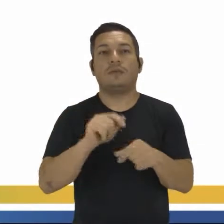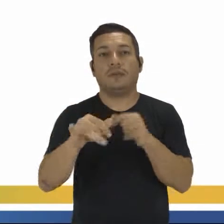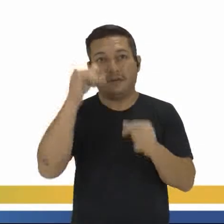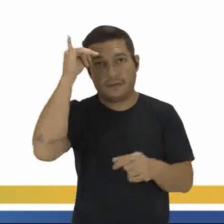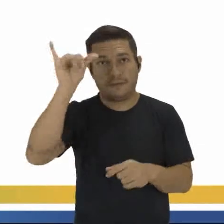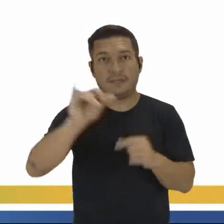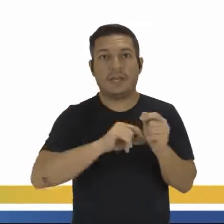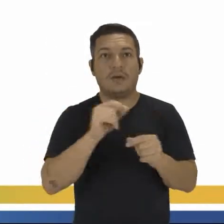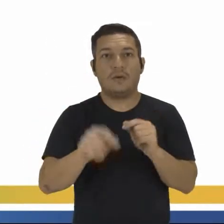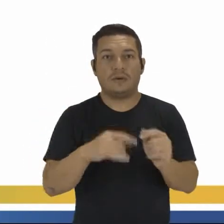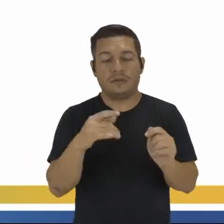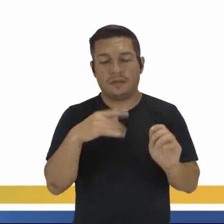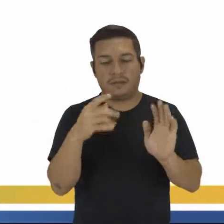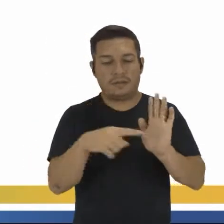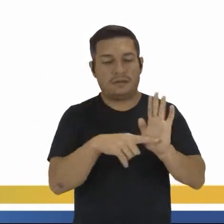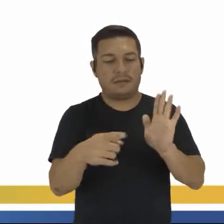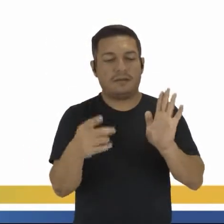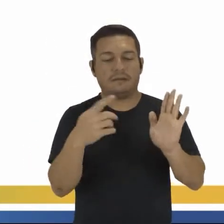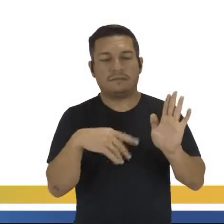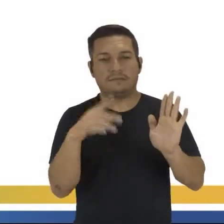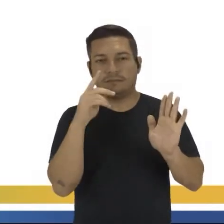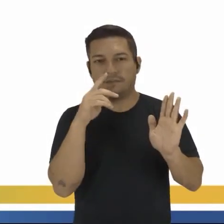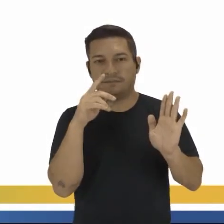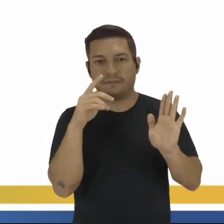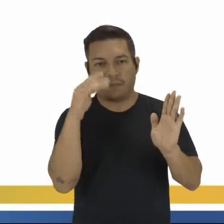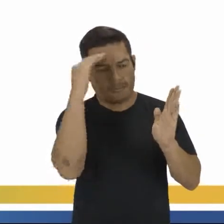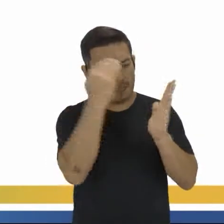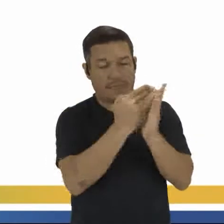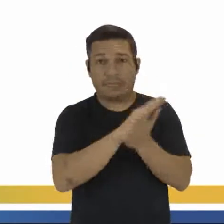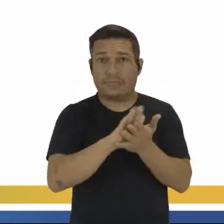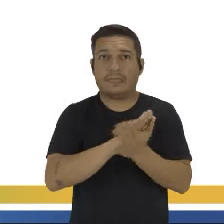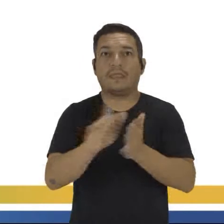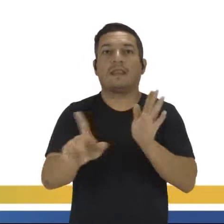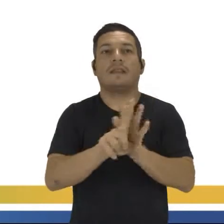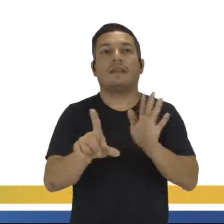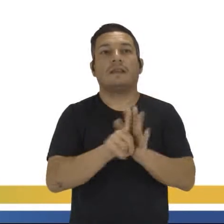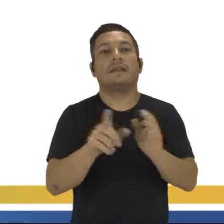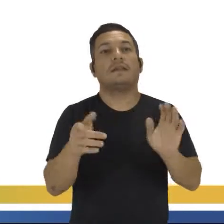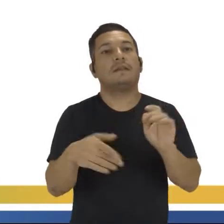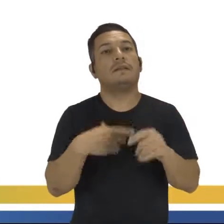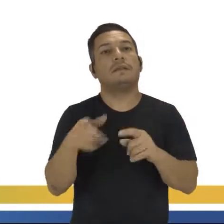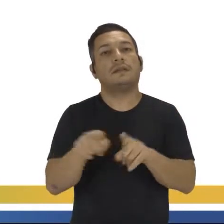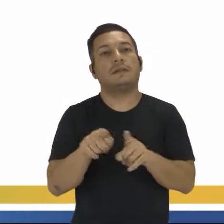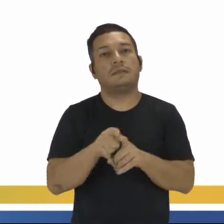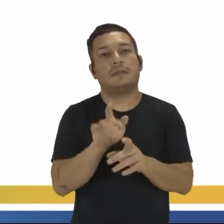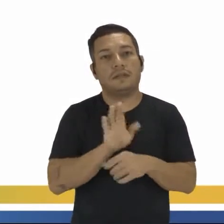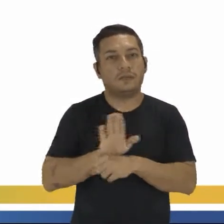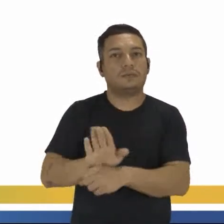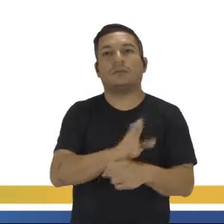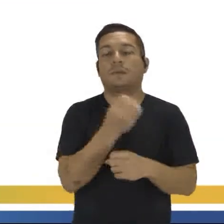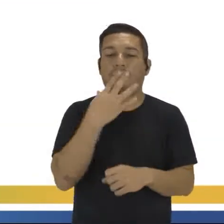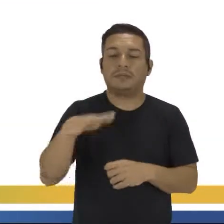da lei e que se perca de vista o seu objetivo maior, proporcionar o bem social